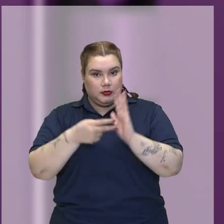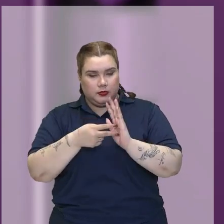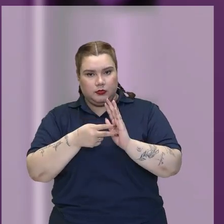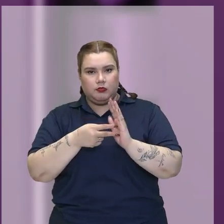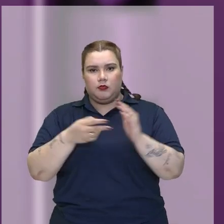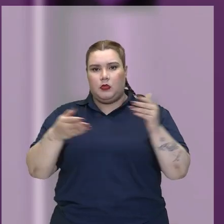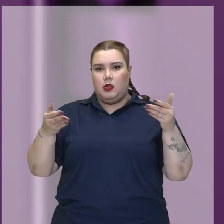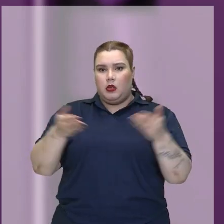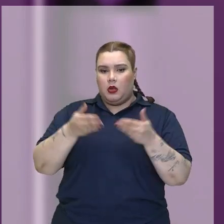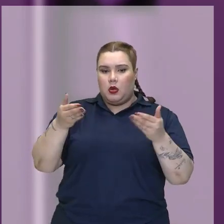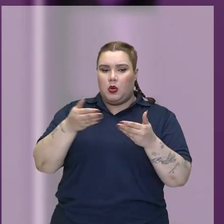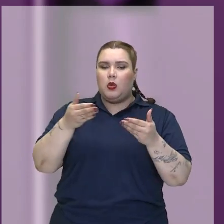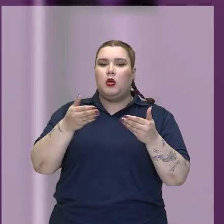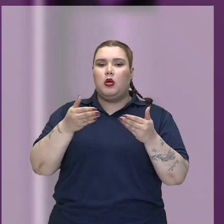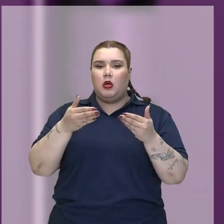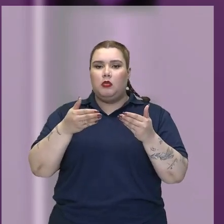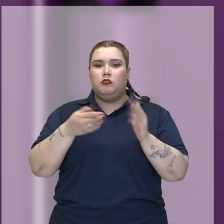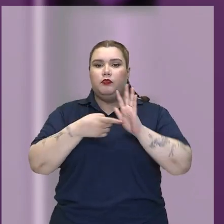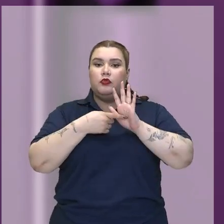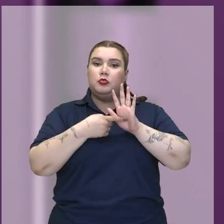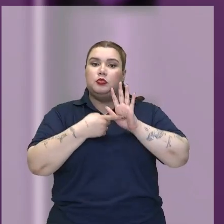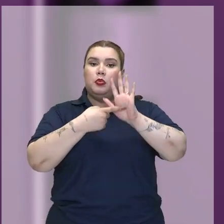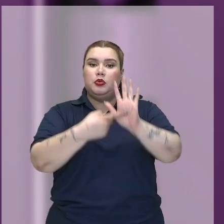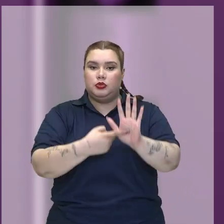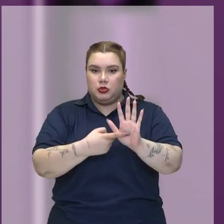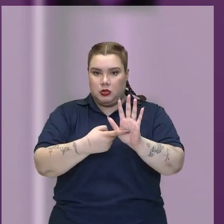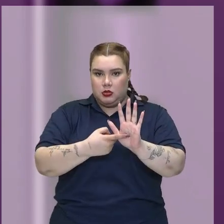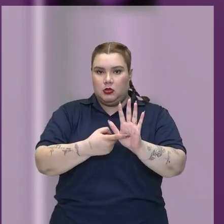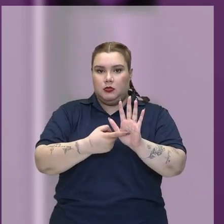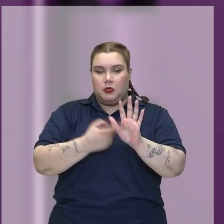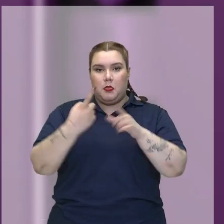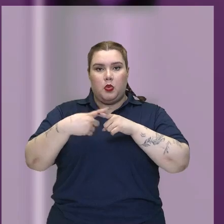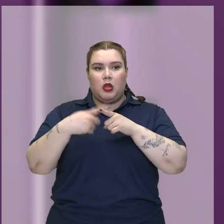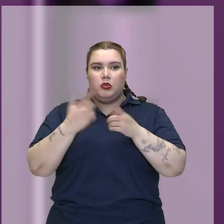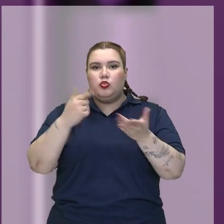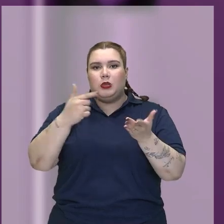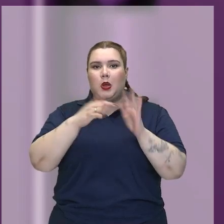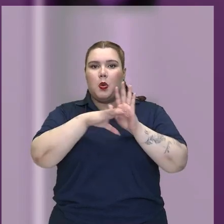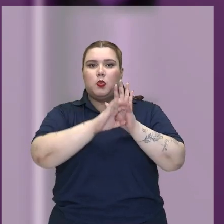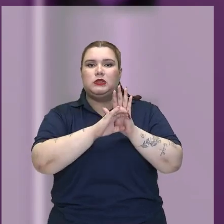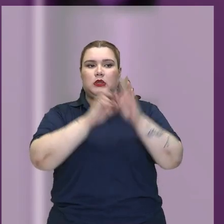tratar, então, o ponto. A gente não pode conceituar o ponto, né? Porque